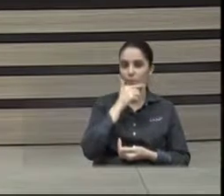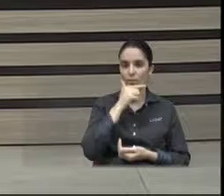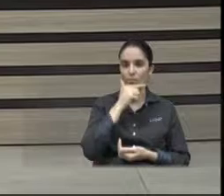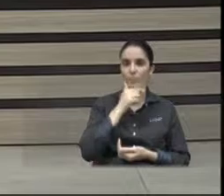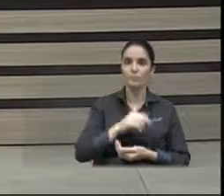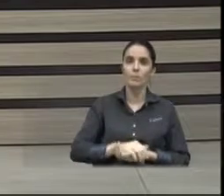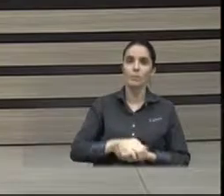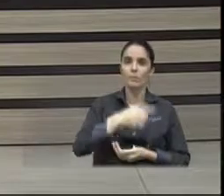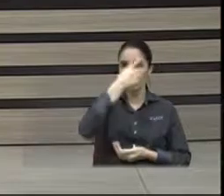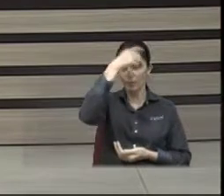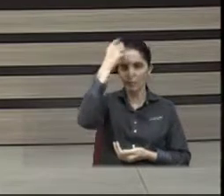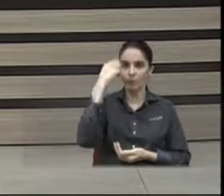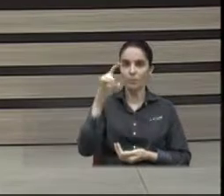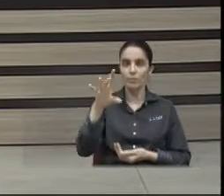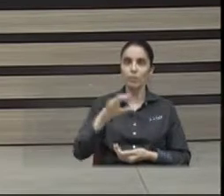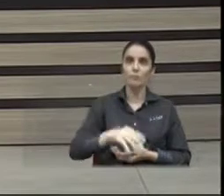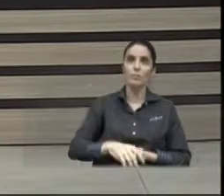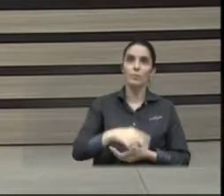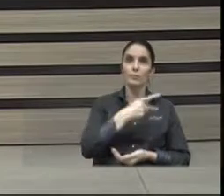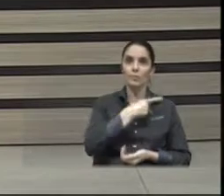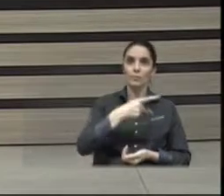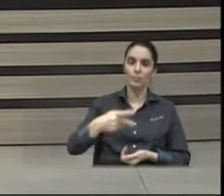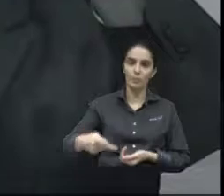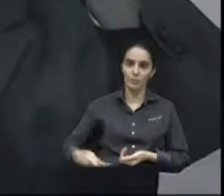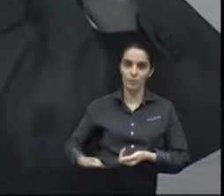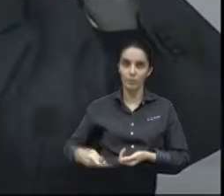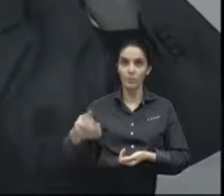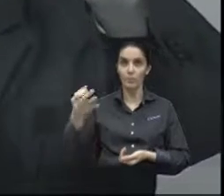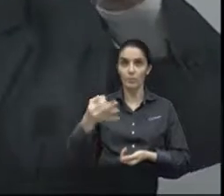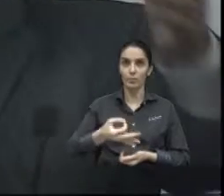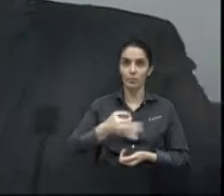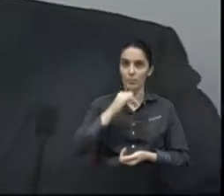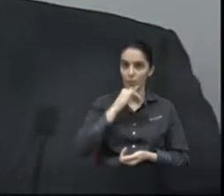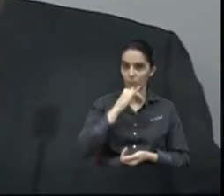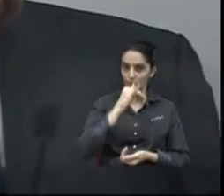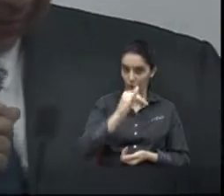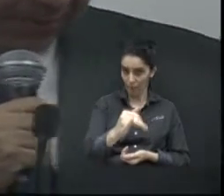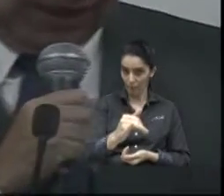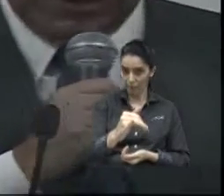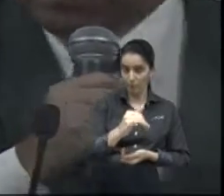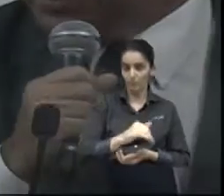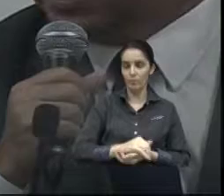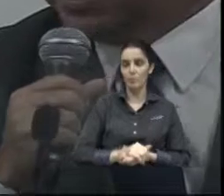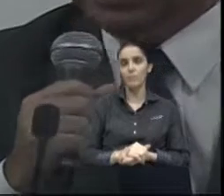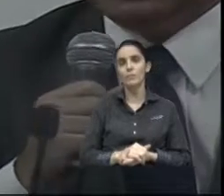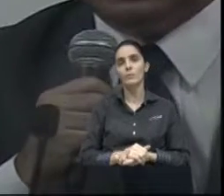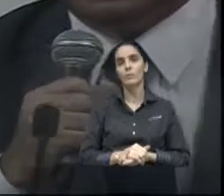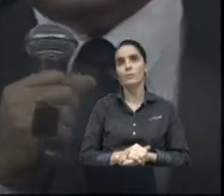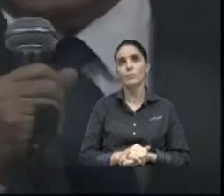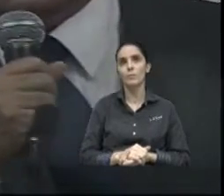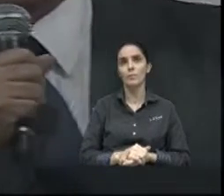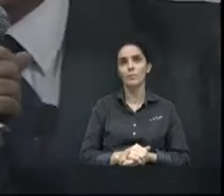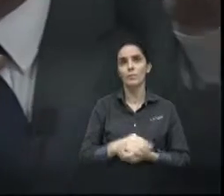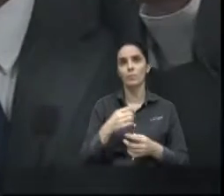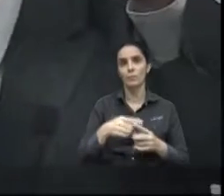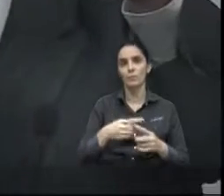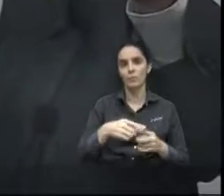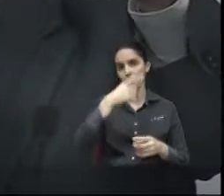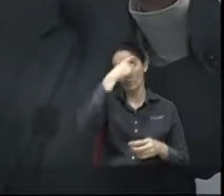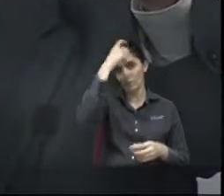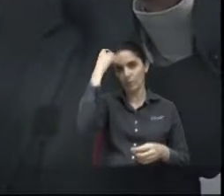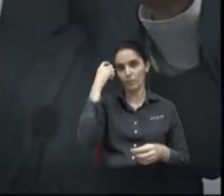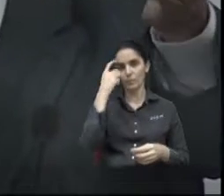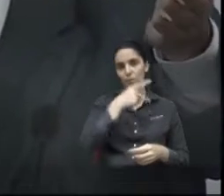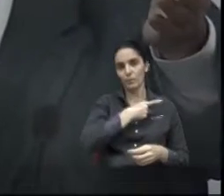Senhor presidente, com muita satisfação que eu me dirijo a Vossa Excelência, aí na presidência dessa nobre